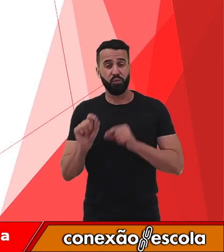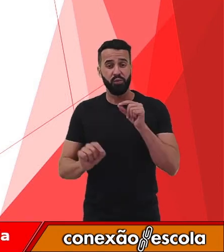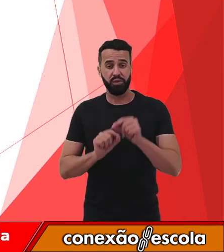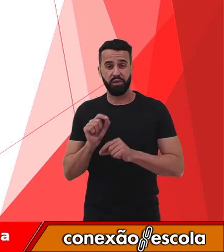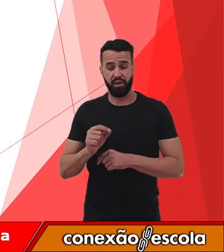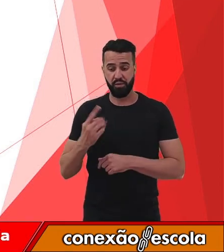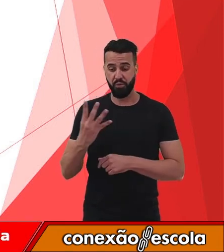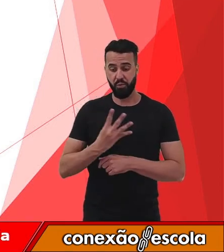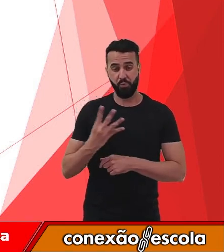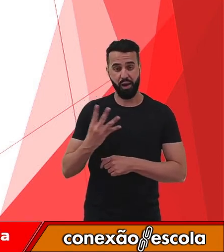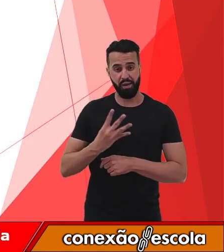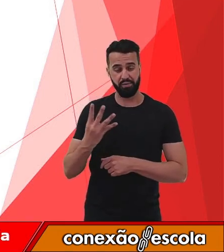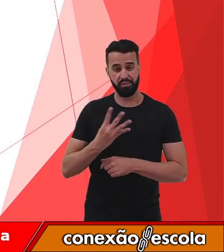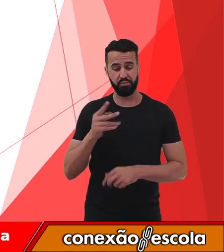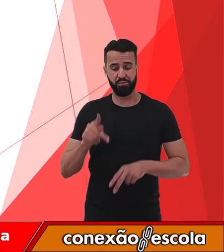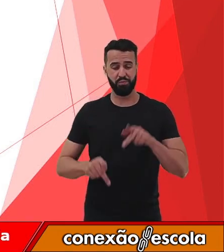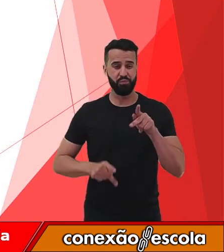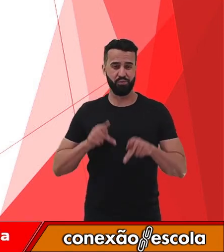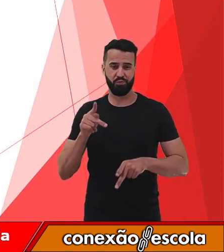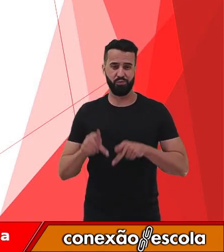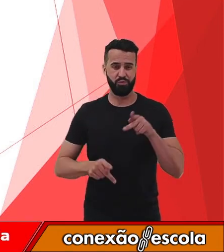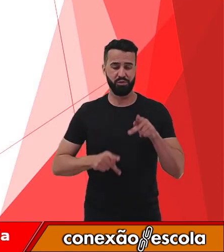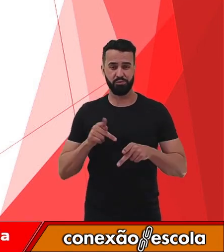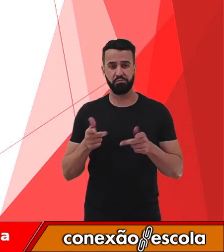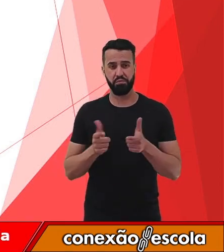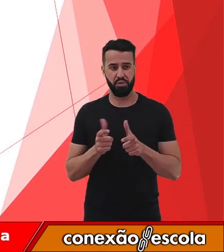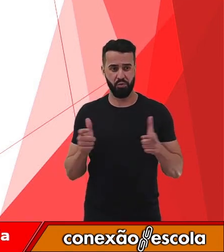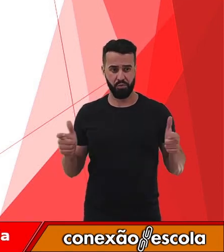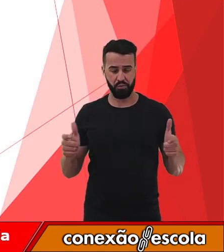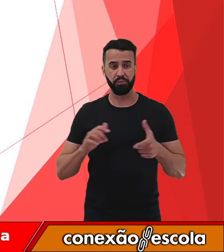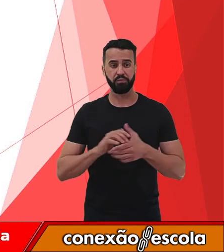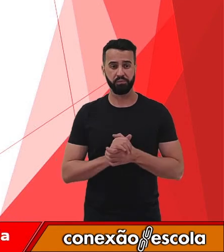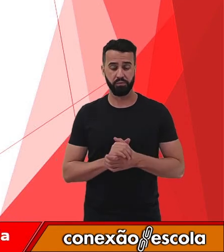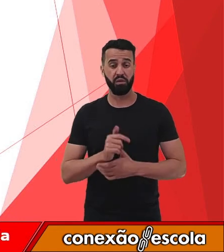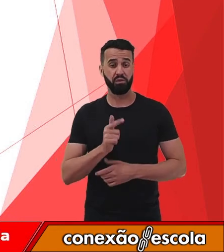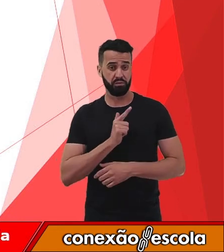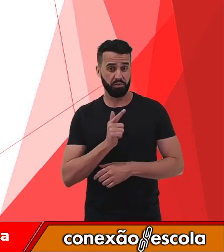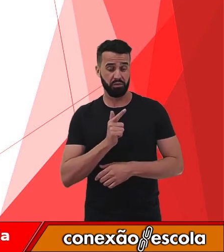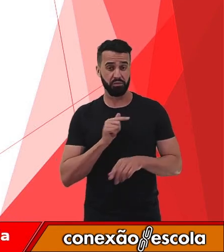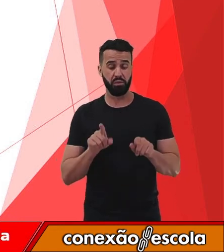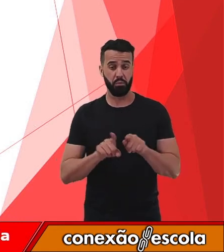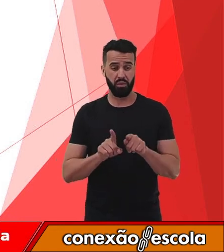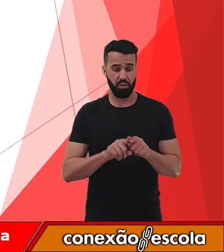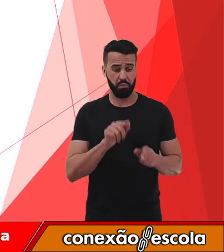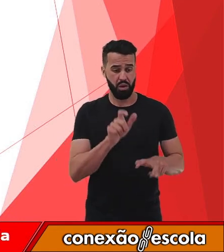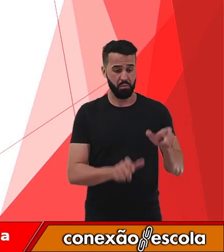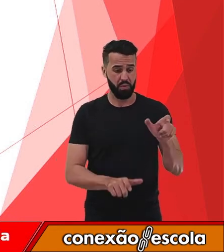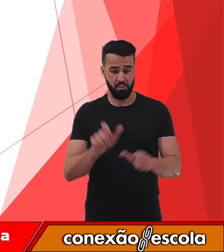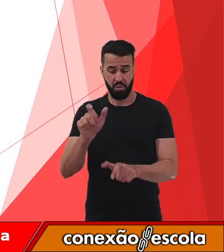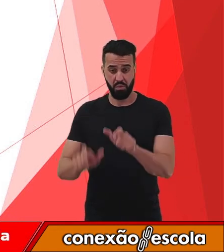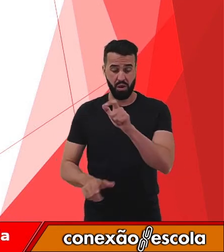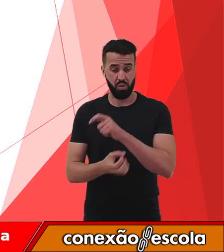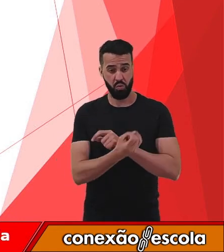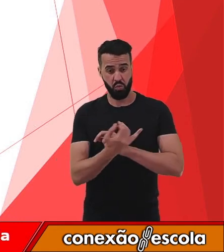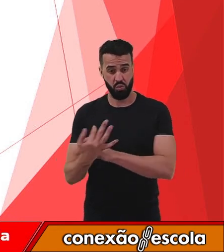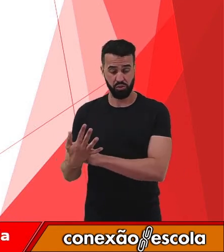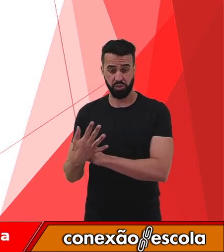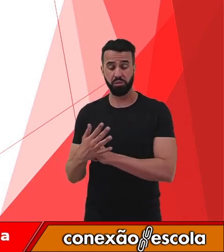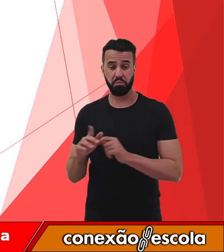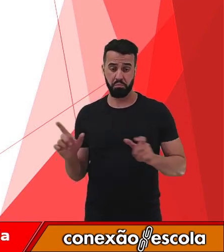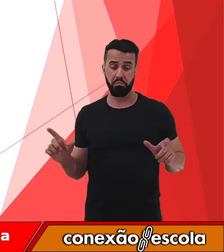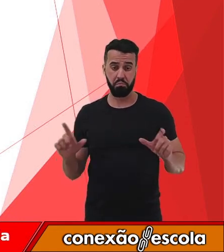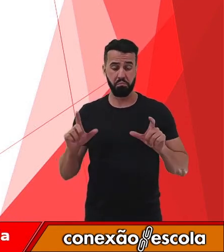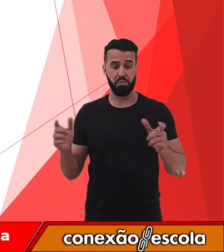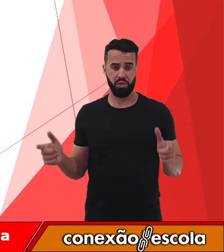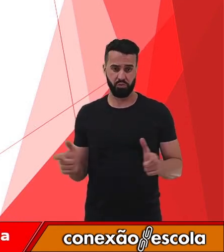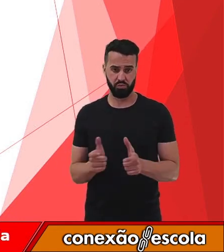quarta população relativa, né? Logo, nós temos baixos índices de densidade demográfica. A ocupação da região